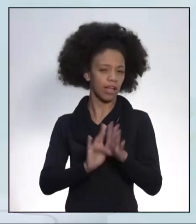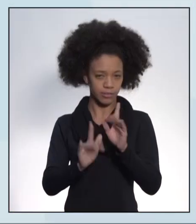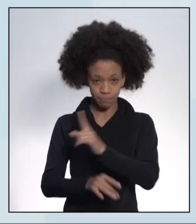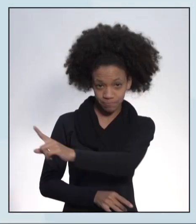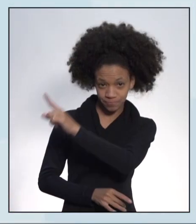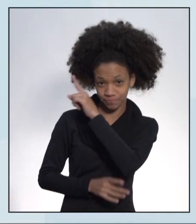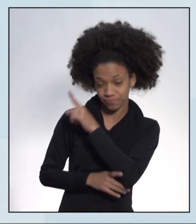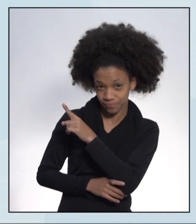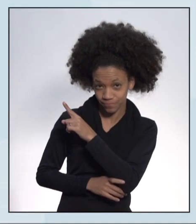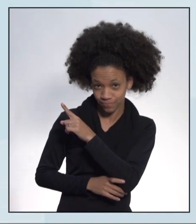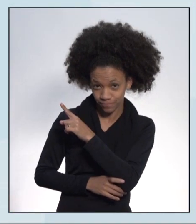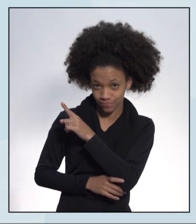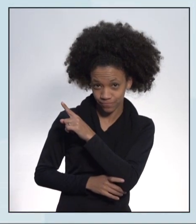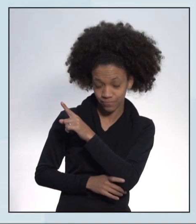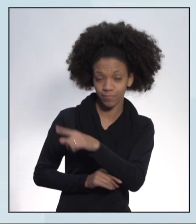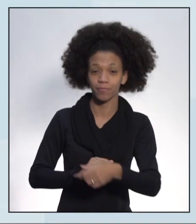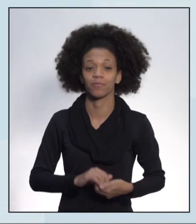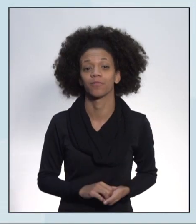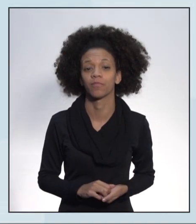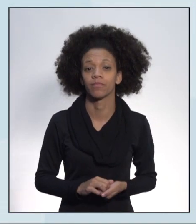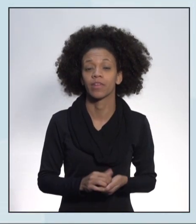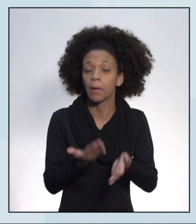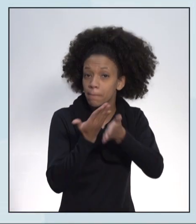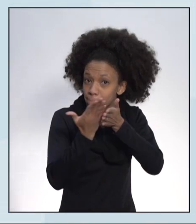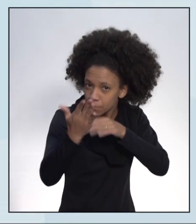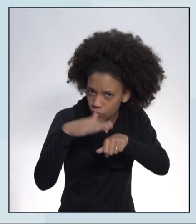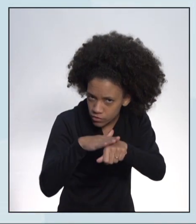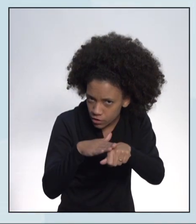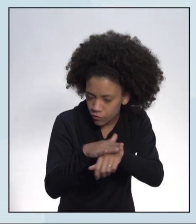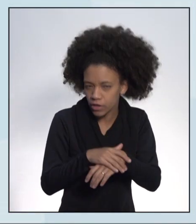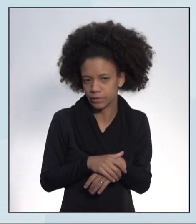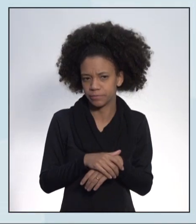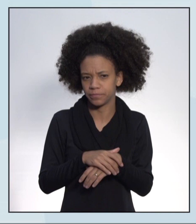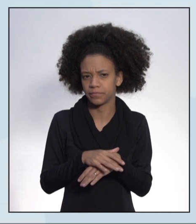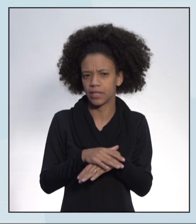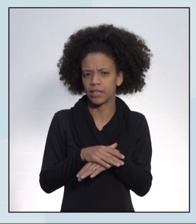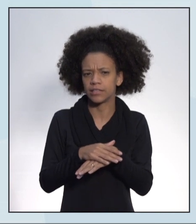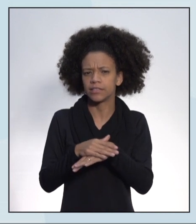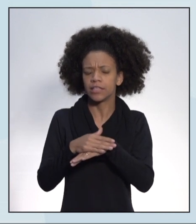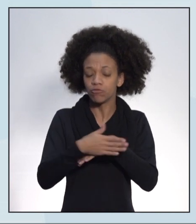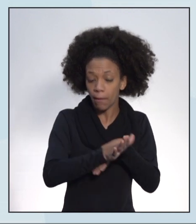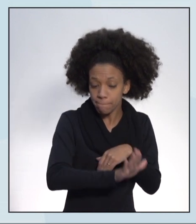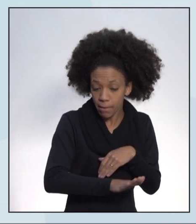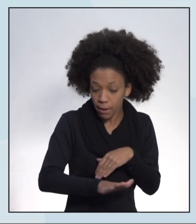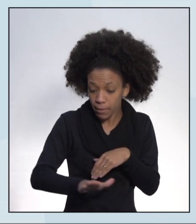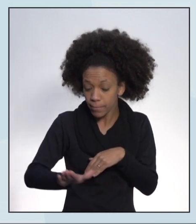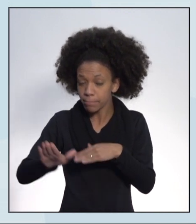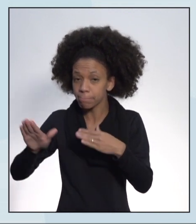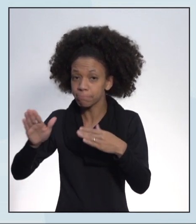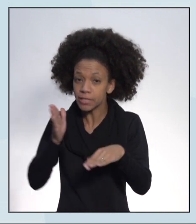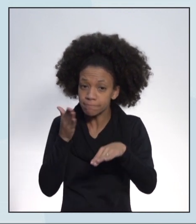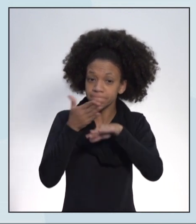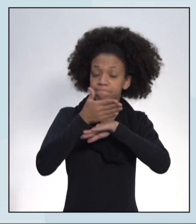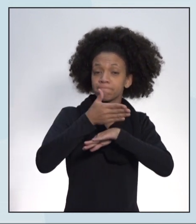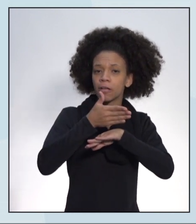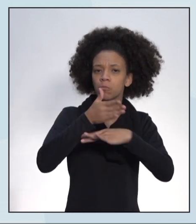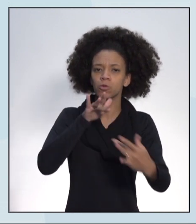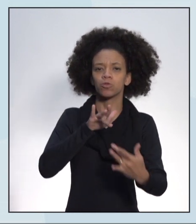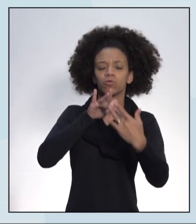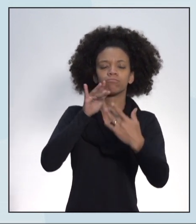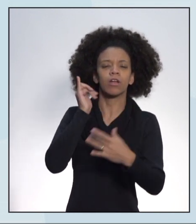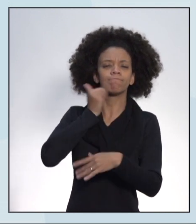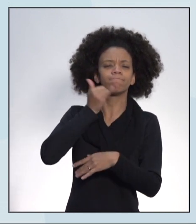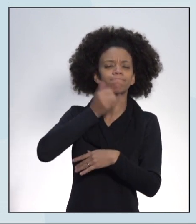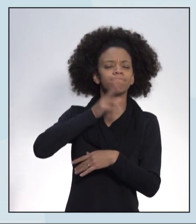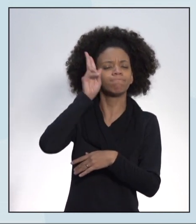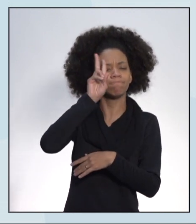vamos lá. Para início de conversa. Desde a mais tenra infância, entramos em contato com histórias, né? Foi o que eu falei